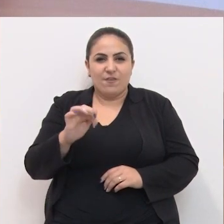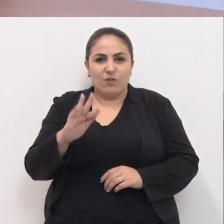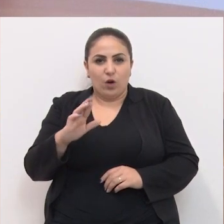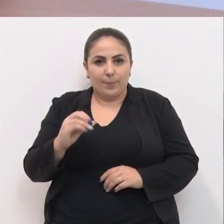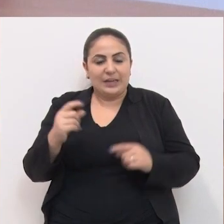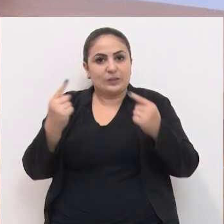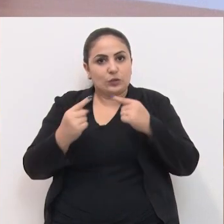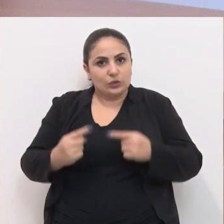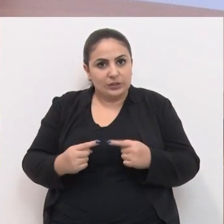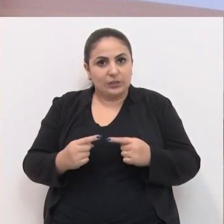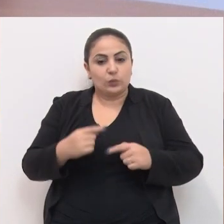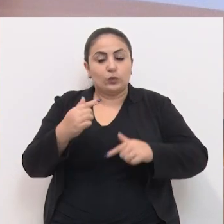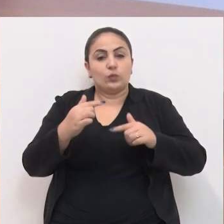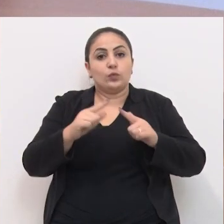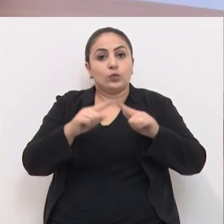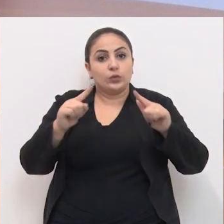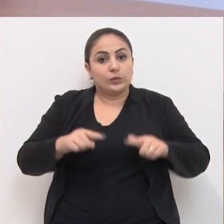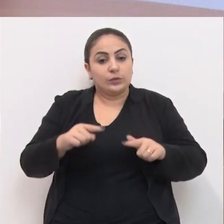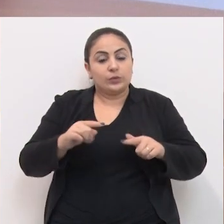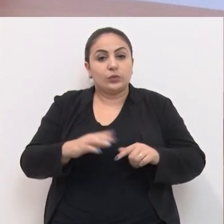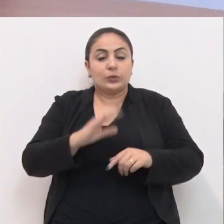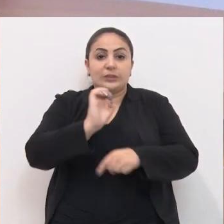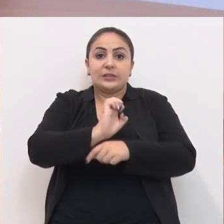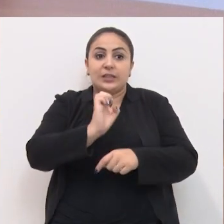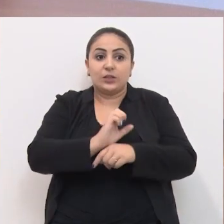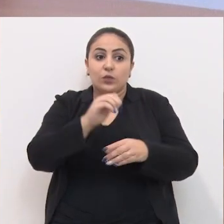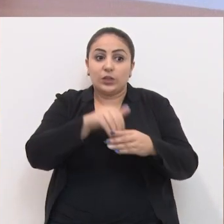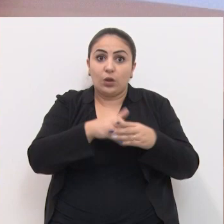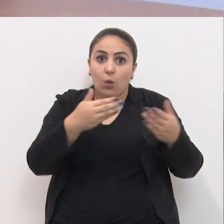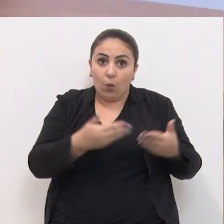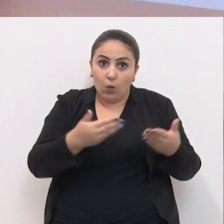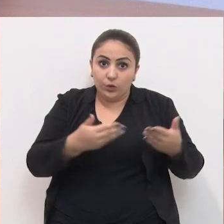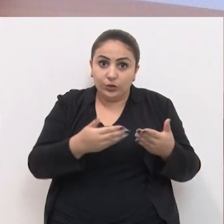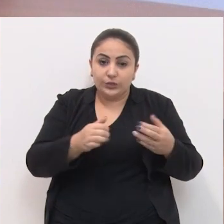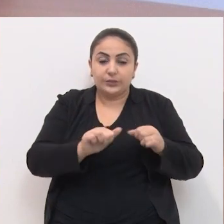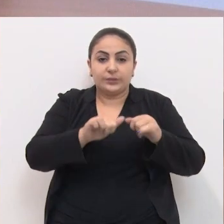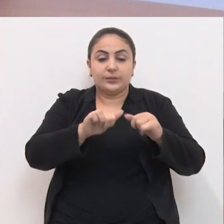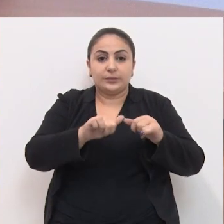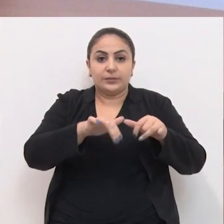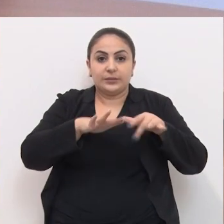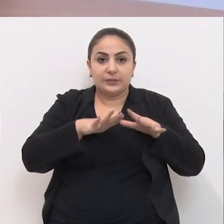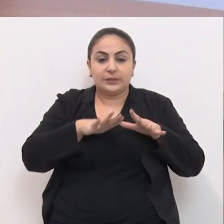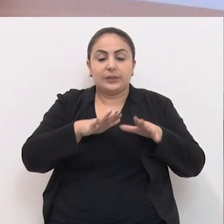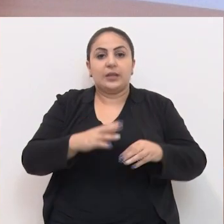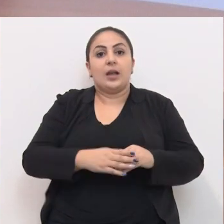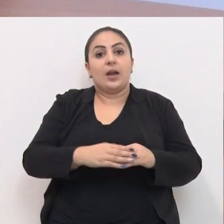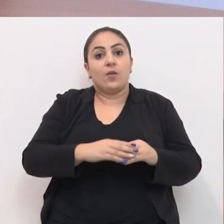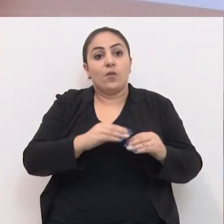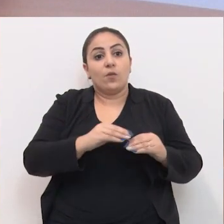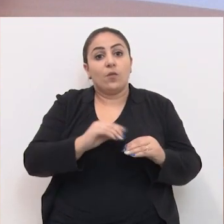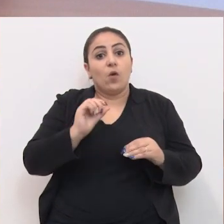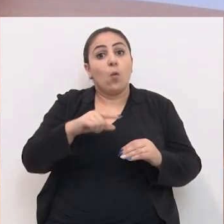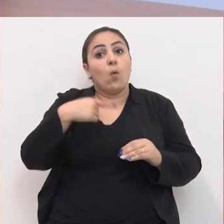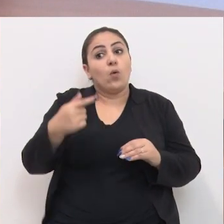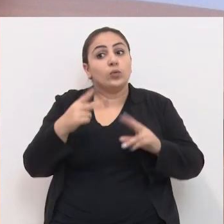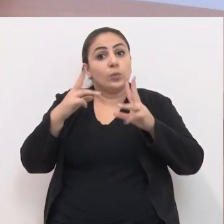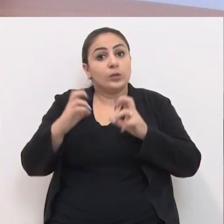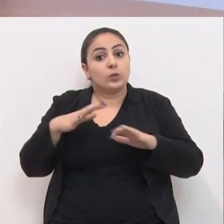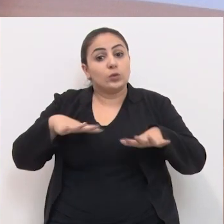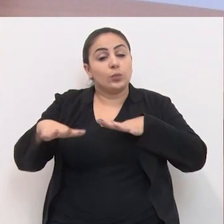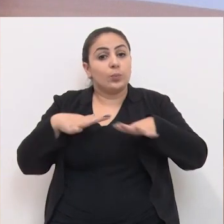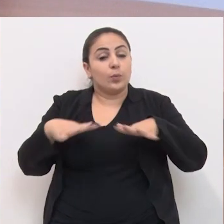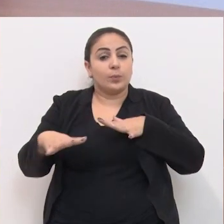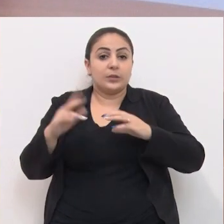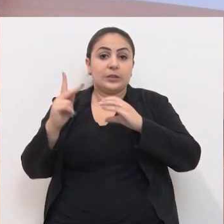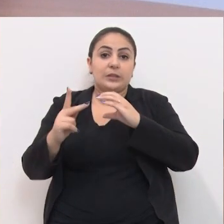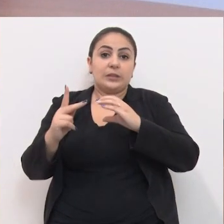para a cidade um crescimento, vai possibilitar para a cidade uma prestação melhor dos serviços públicos, e isso as pessoas têm que compreender que isso é necessário,